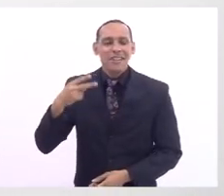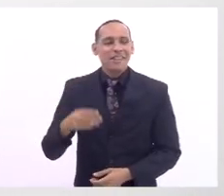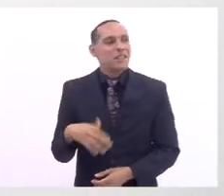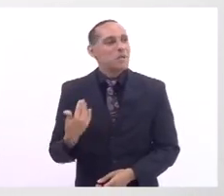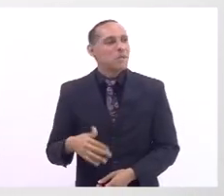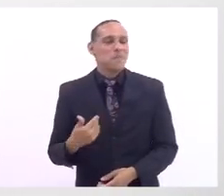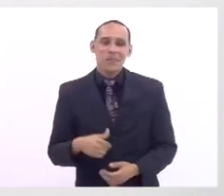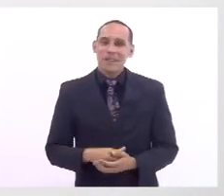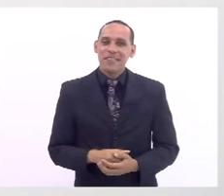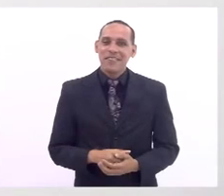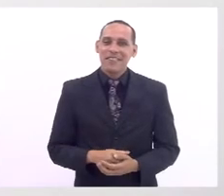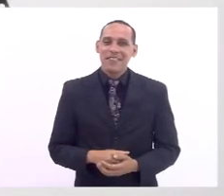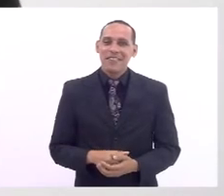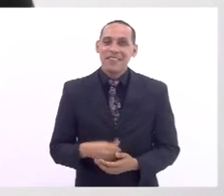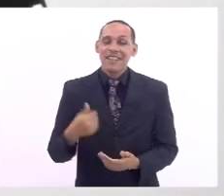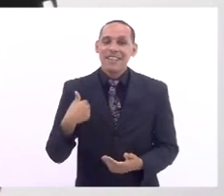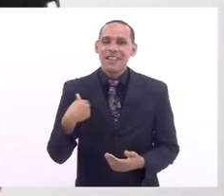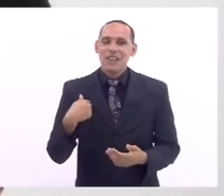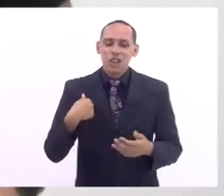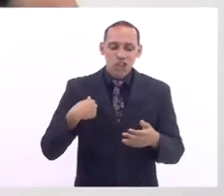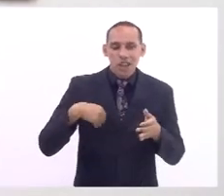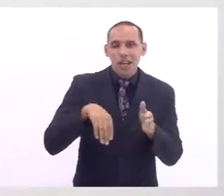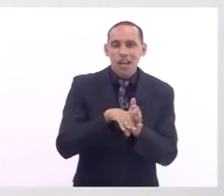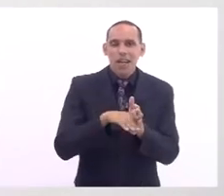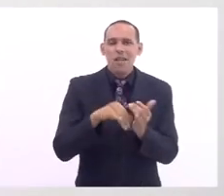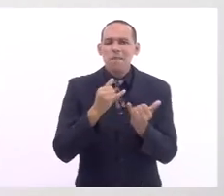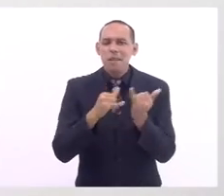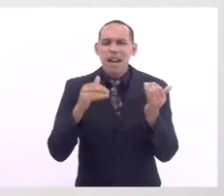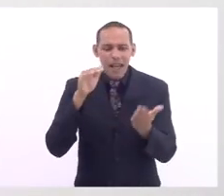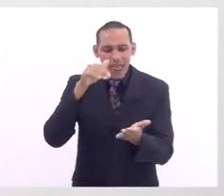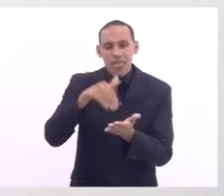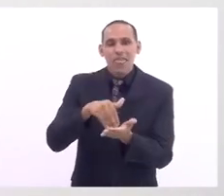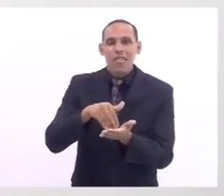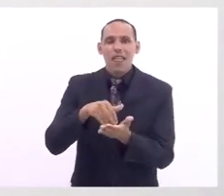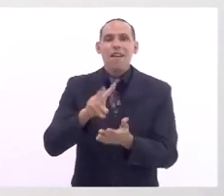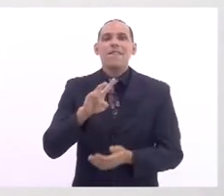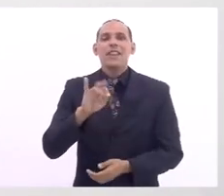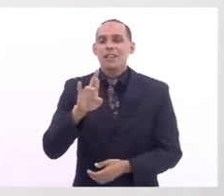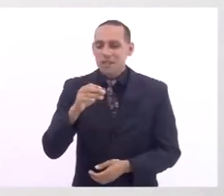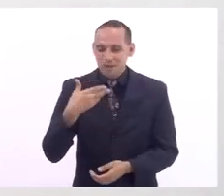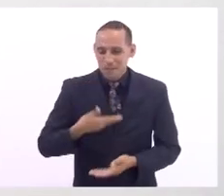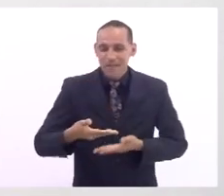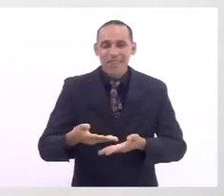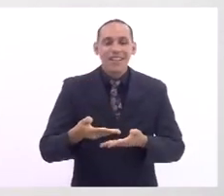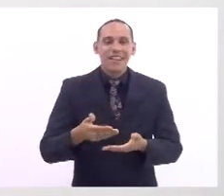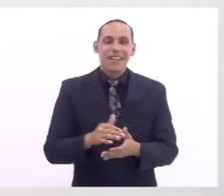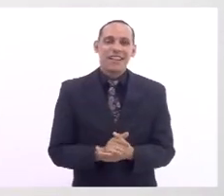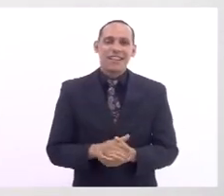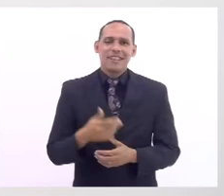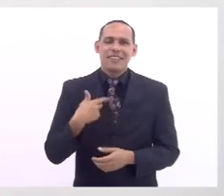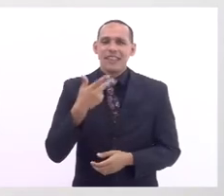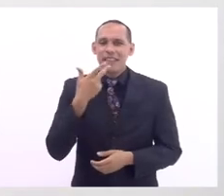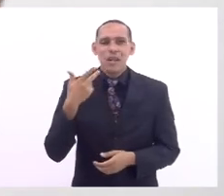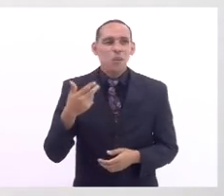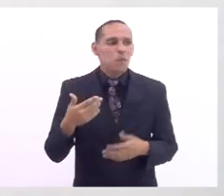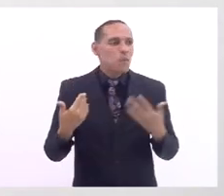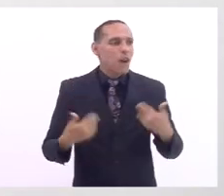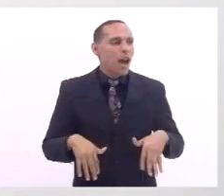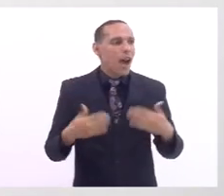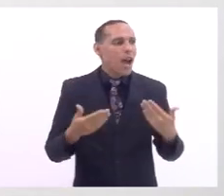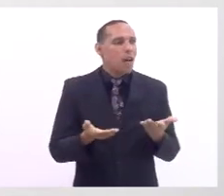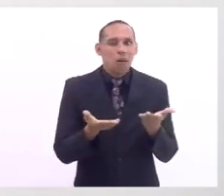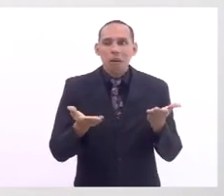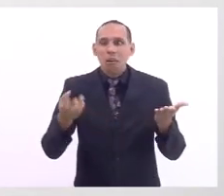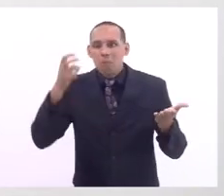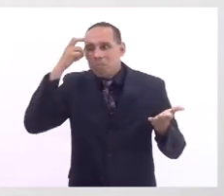E aí eu tive ali eu cheguei meio que do Meio para o final foi o vidro que me convidou E aí eu falei com a Cida e gente aqui